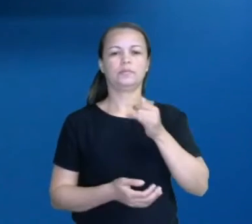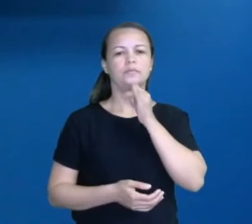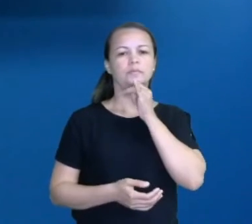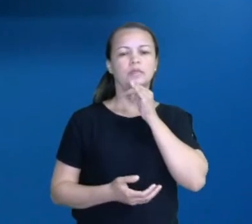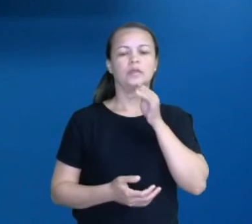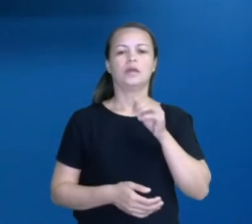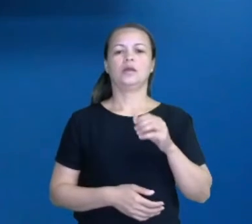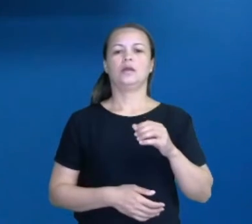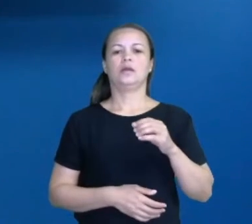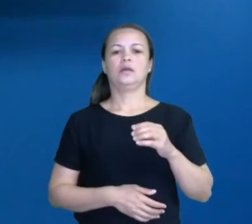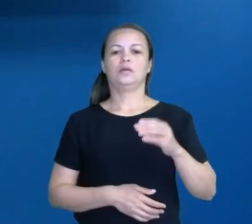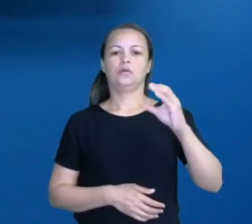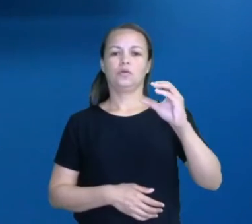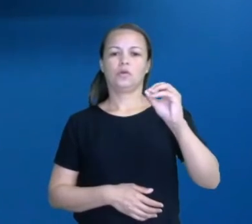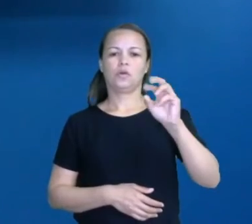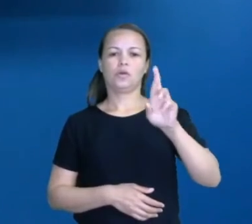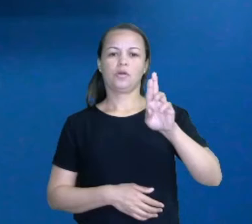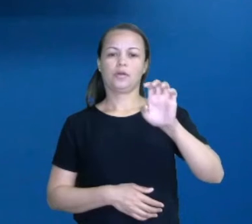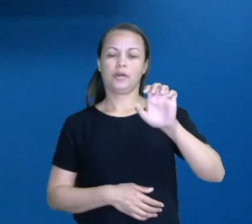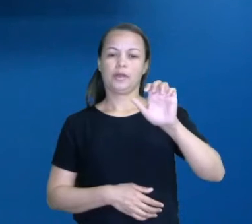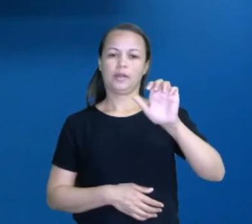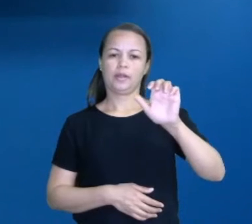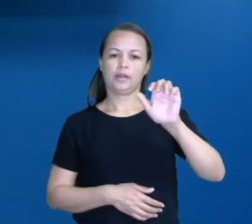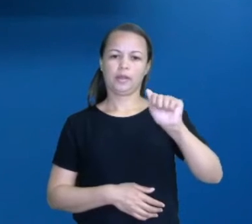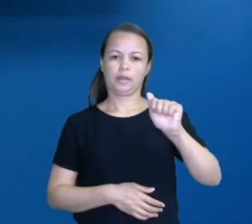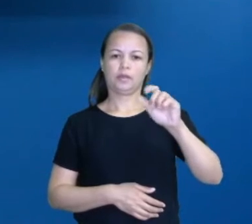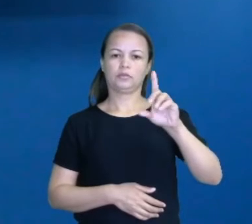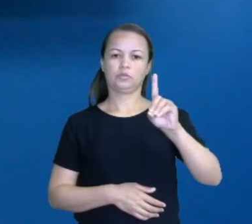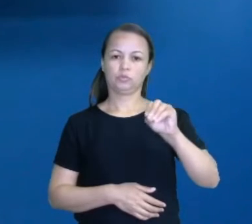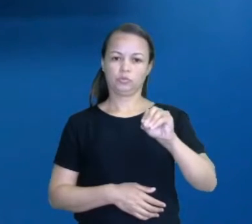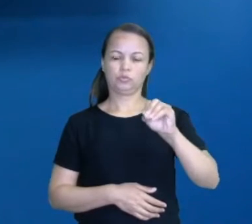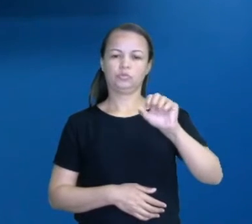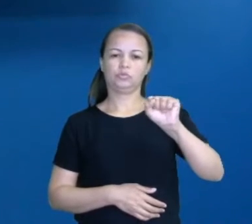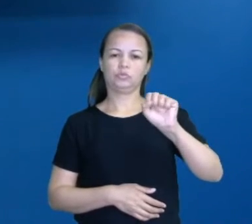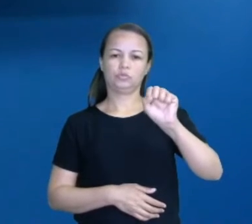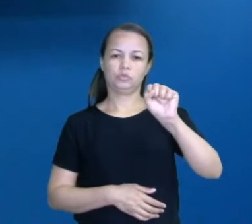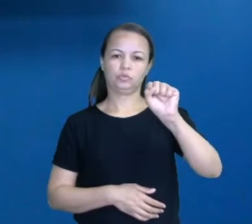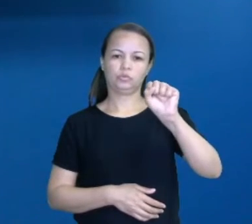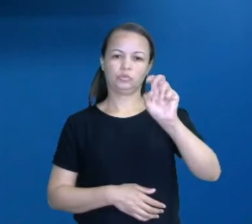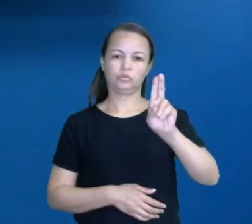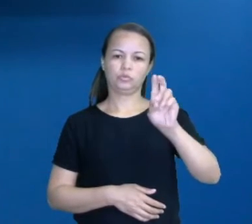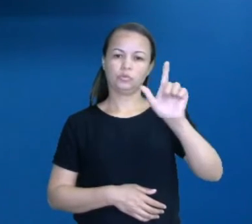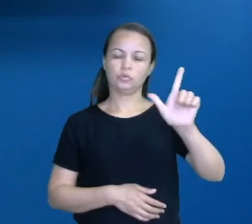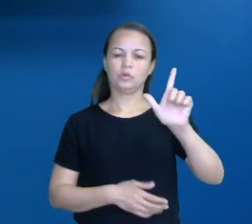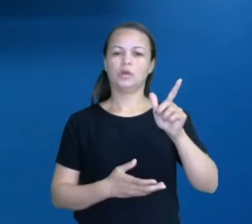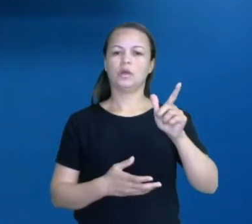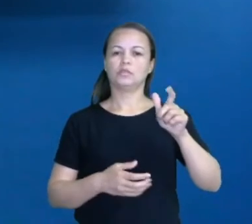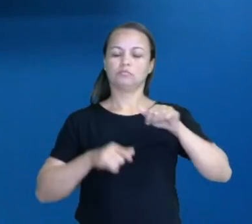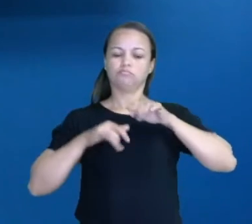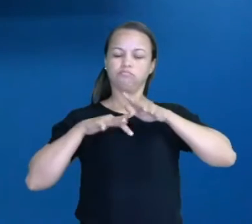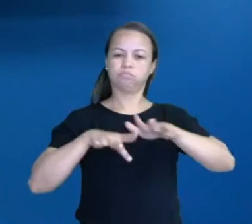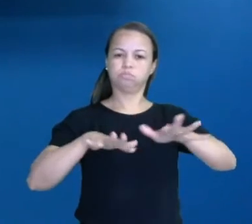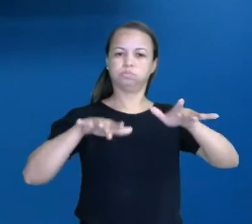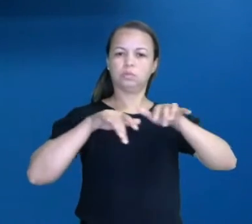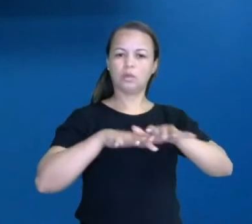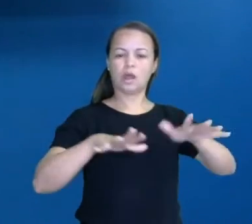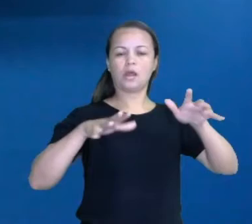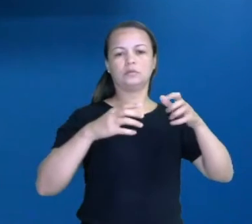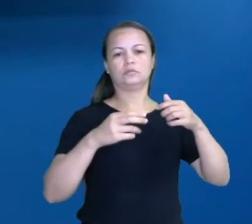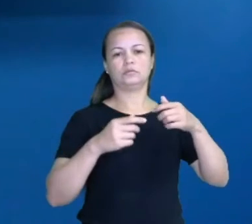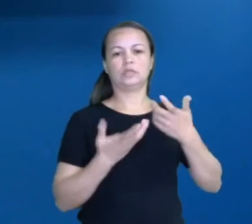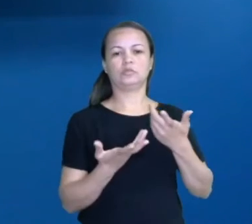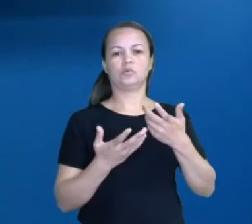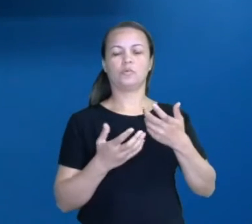uma grande exportadora do mundo hoje, um país pequeno, mas que ocupa uma grande fatia do mercado